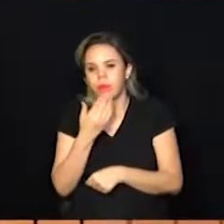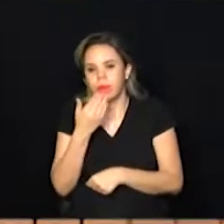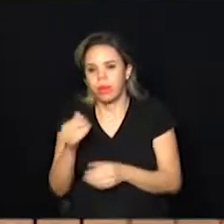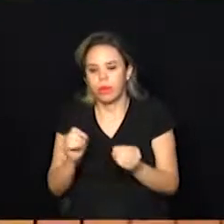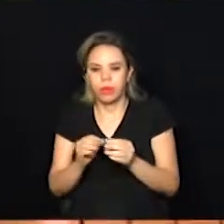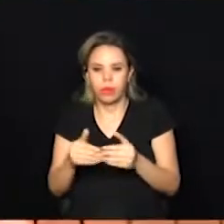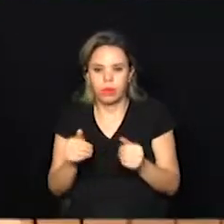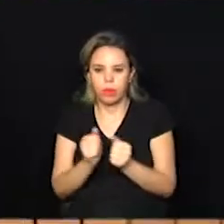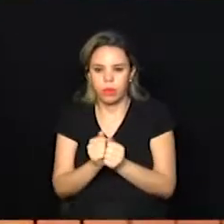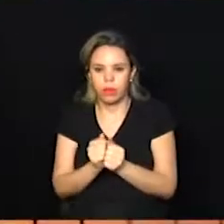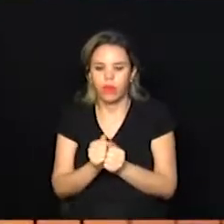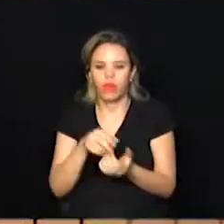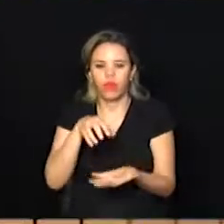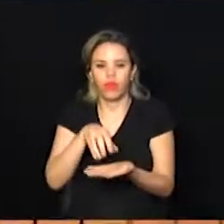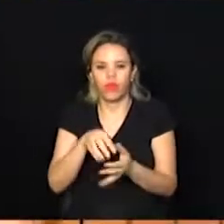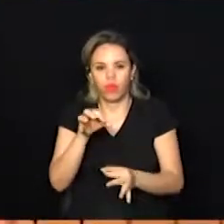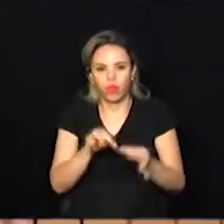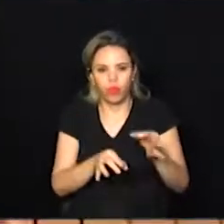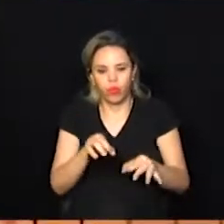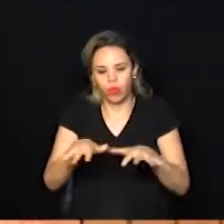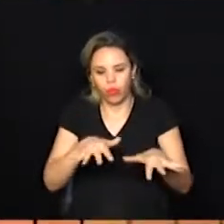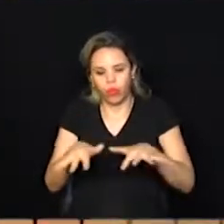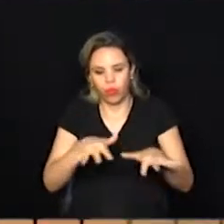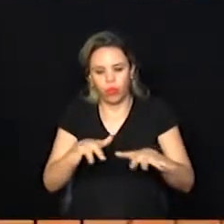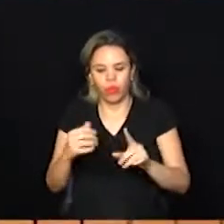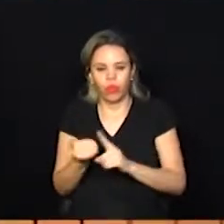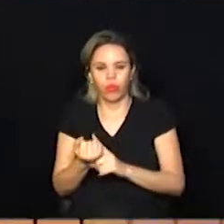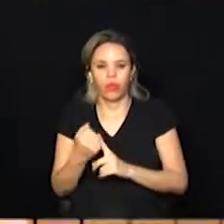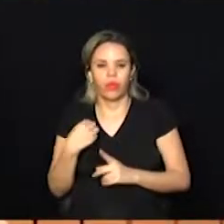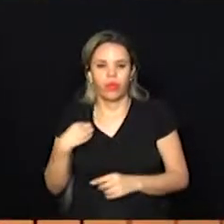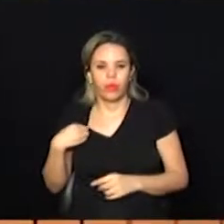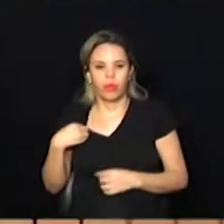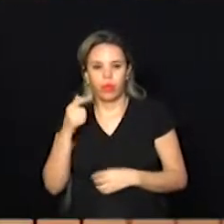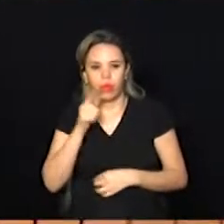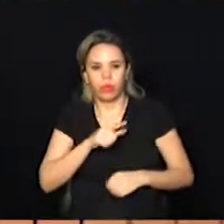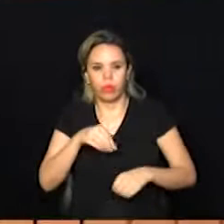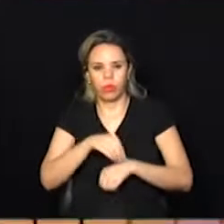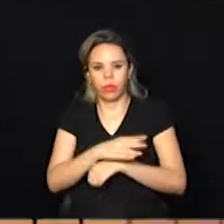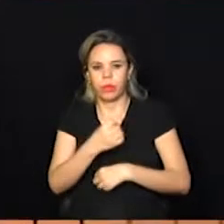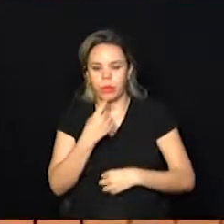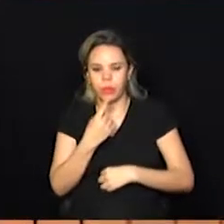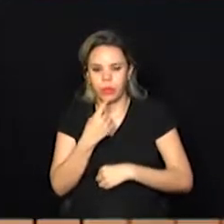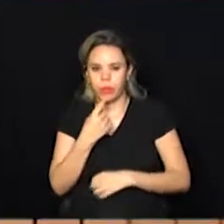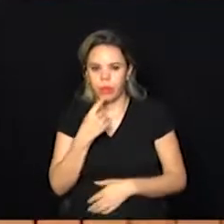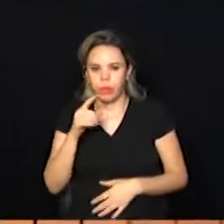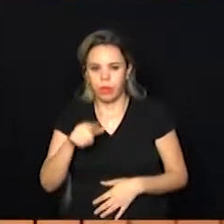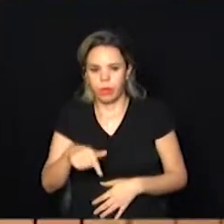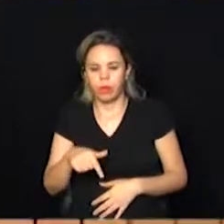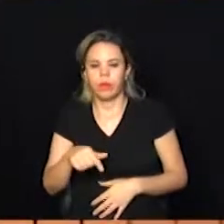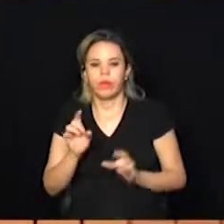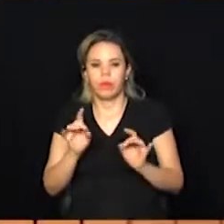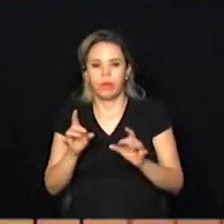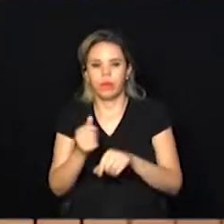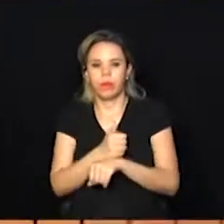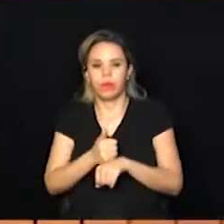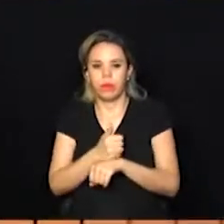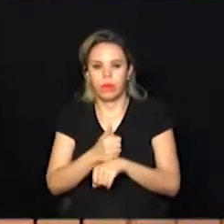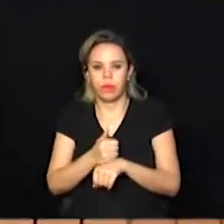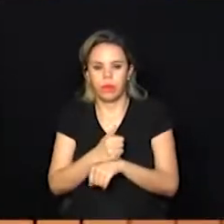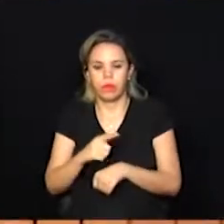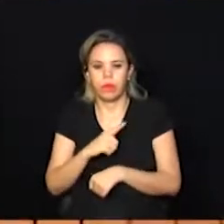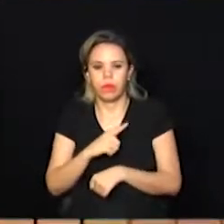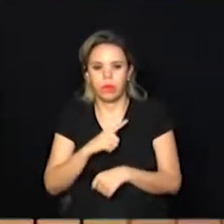junto ao Tribunal de Justiça, junto aos movimentos sociais, conseguimos trazer para Campinas essa vara especializada. Existe